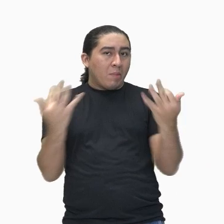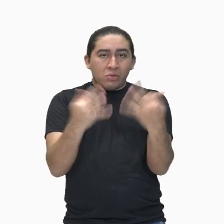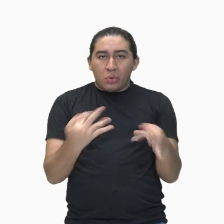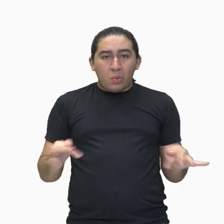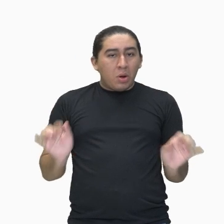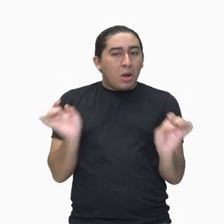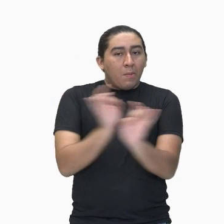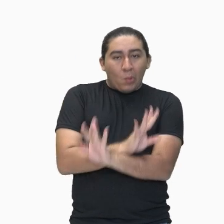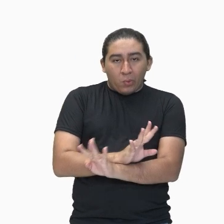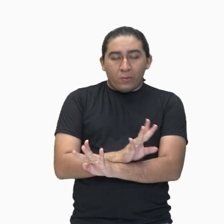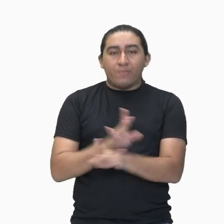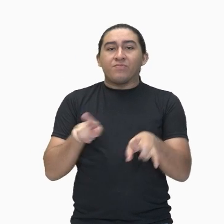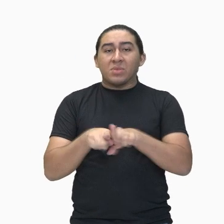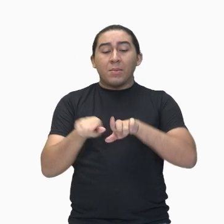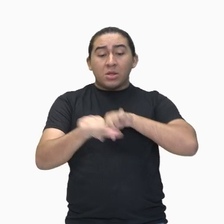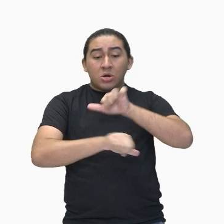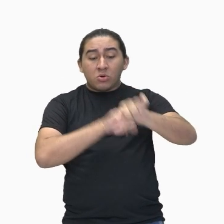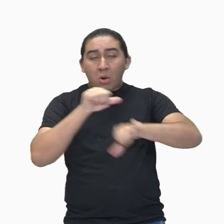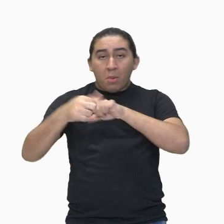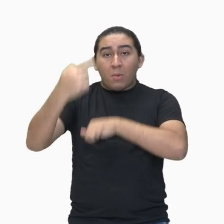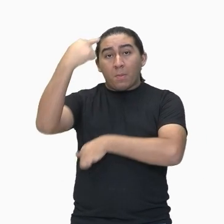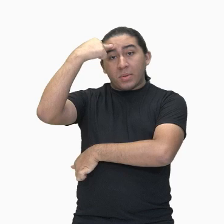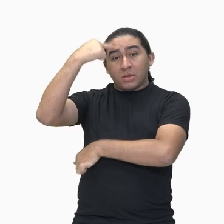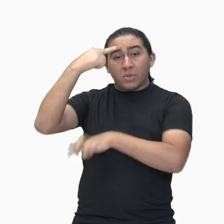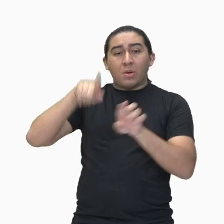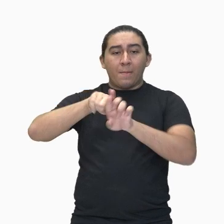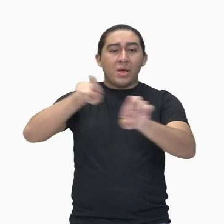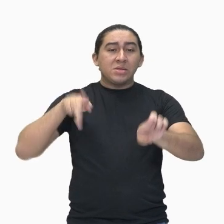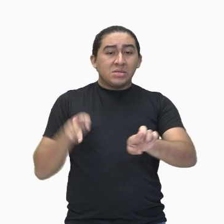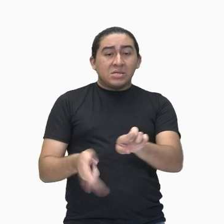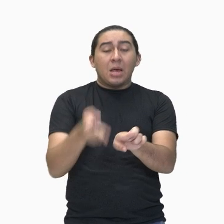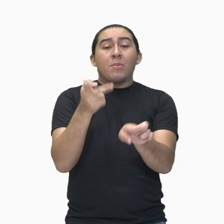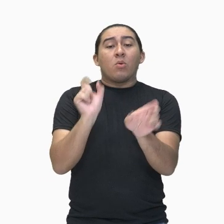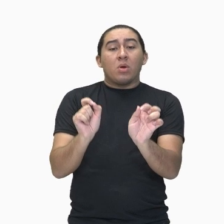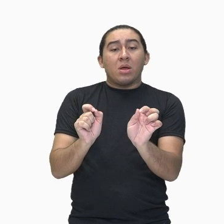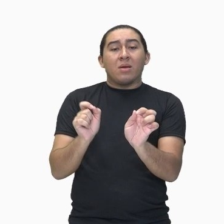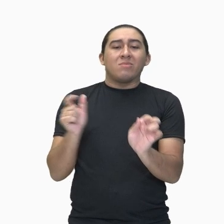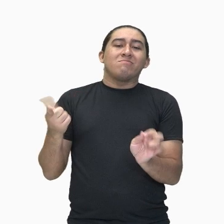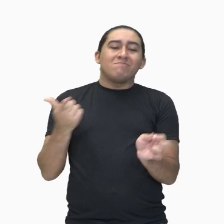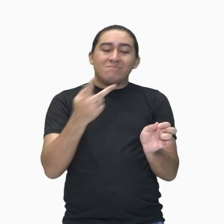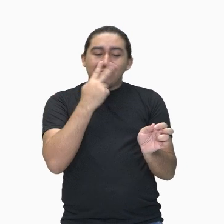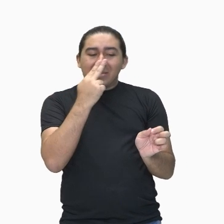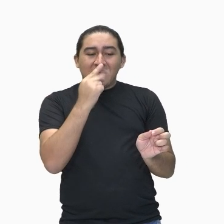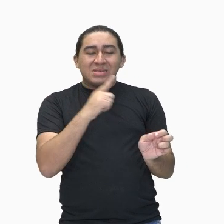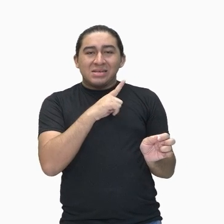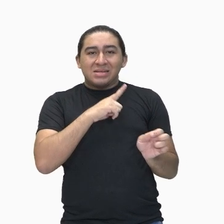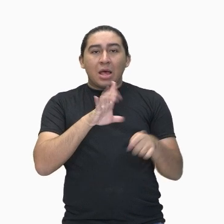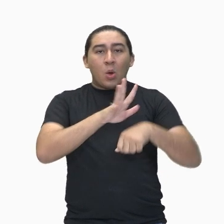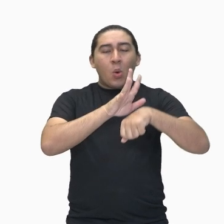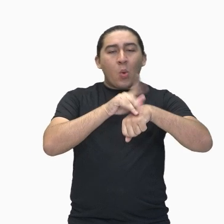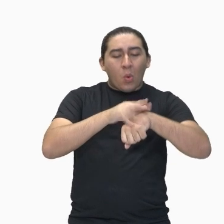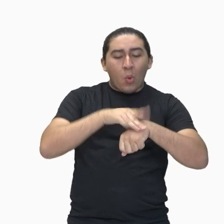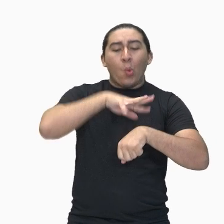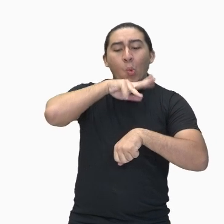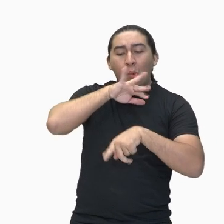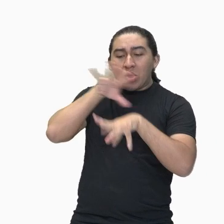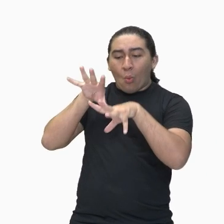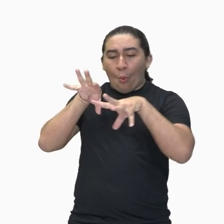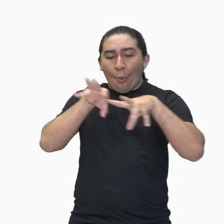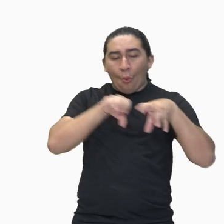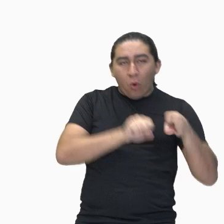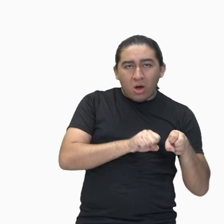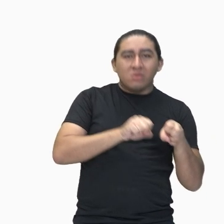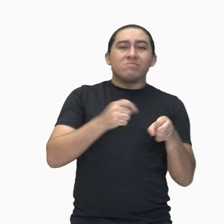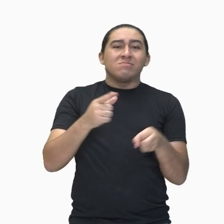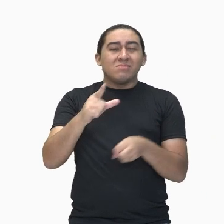tempo alterando a fantasia, mas sempre com vantagem na desgraça. Horas de inferno, instantes